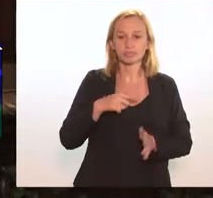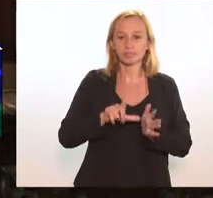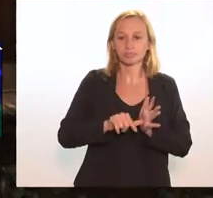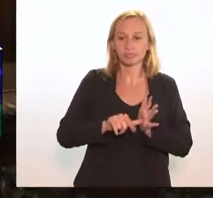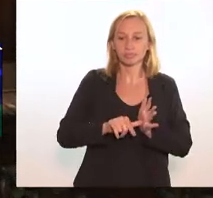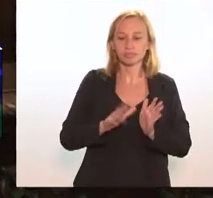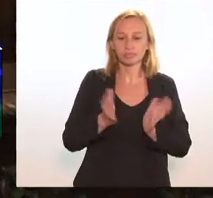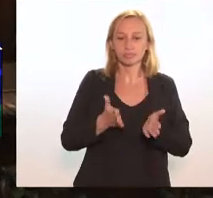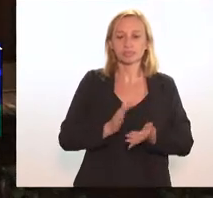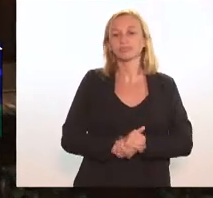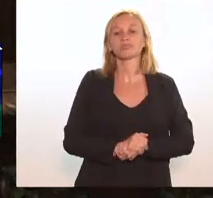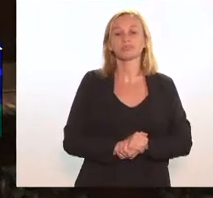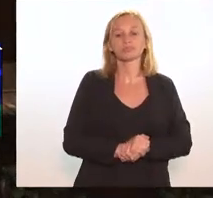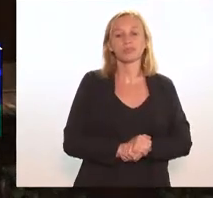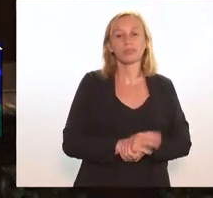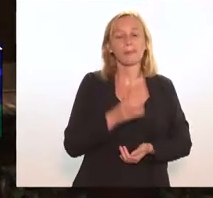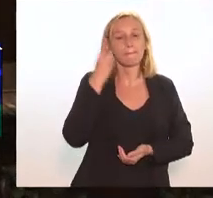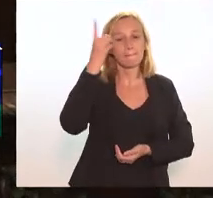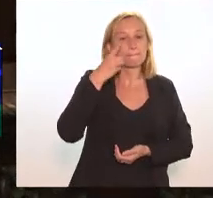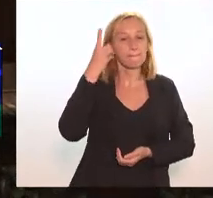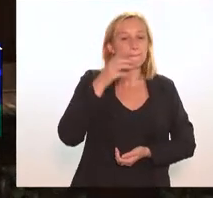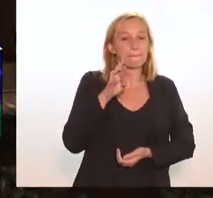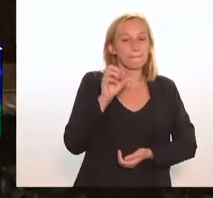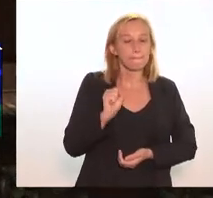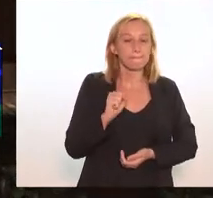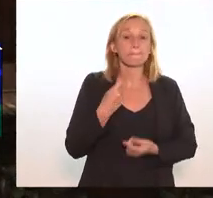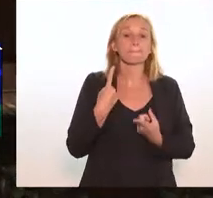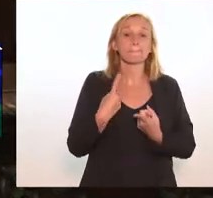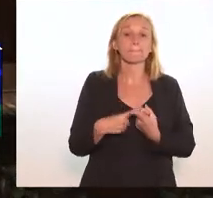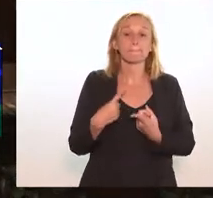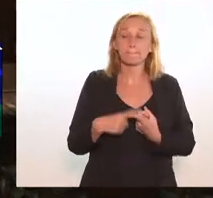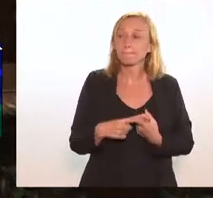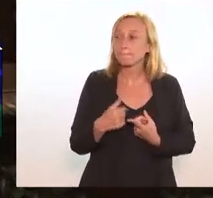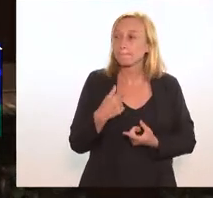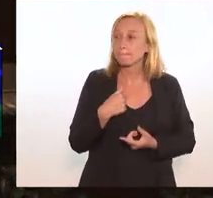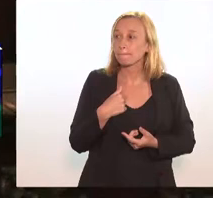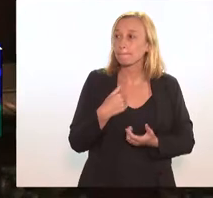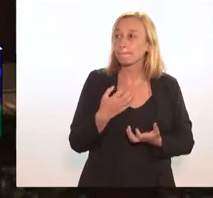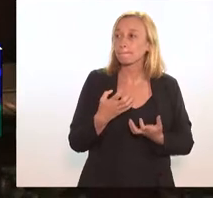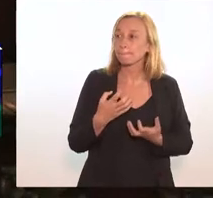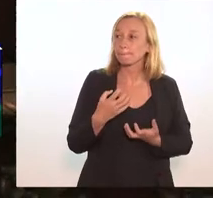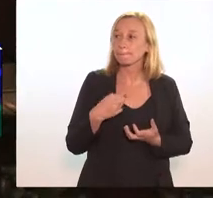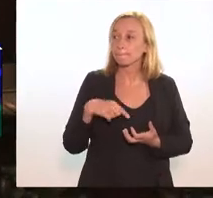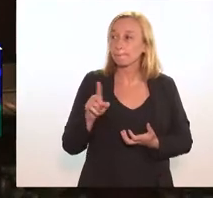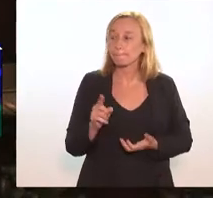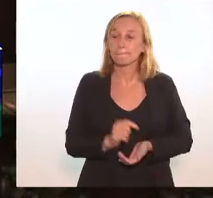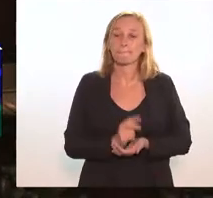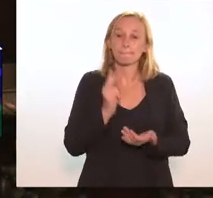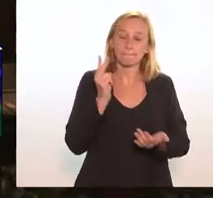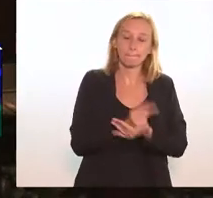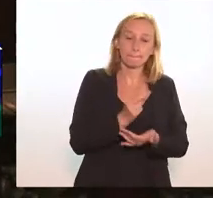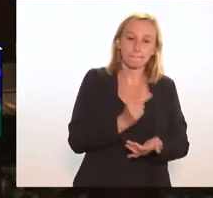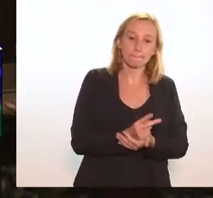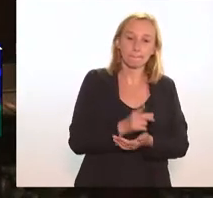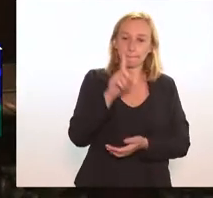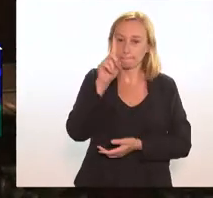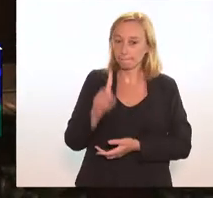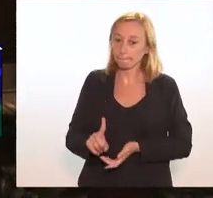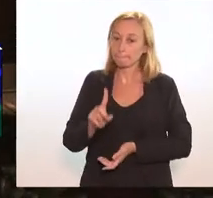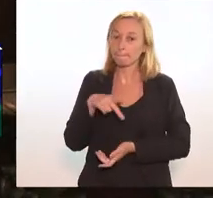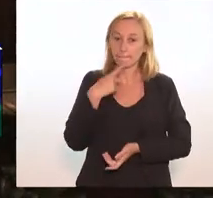sessão plenária, deputado Rubens Bom Tempo, porque fiz questão de participar, mesmo sem ter tido direito à